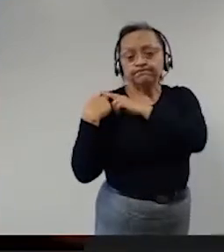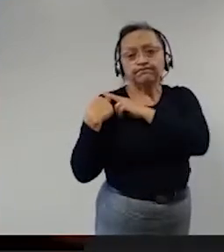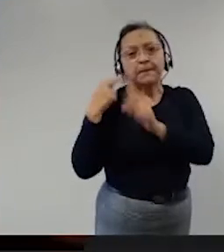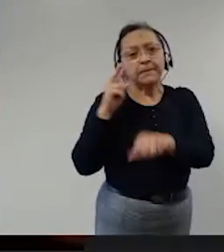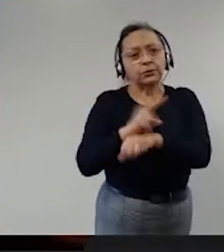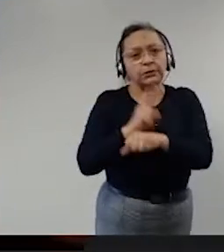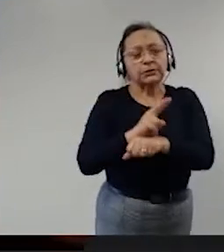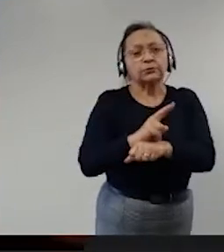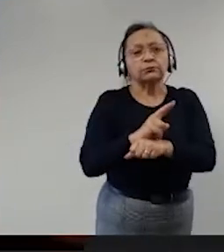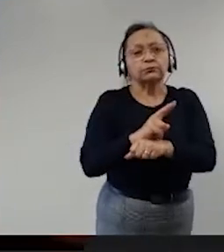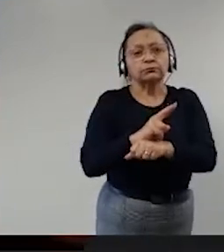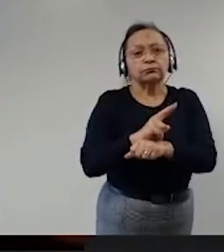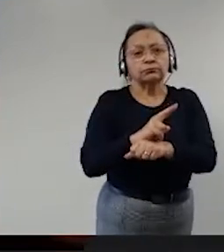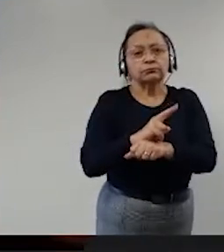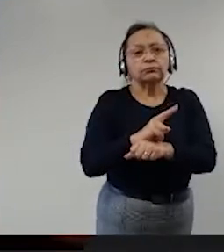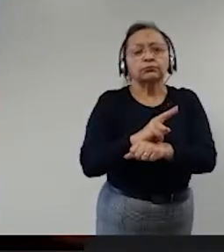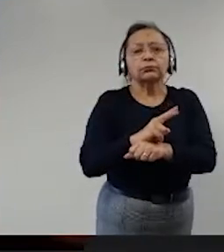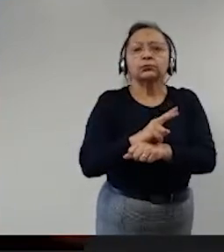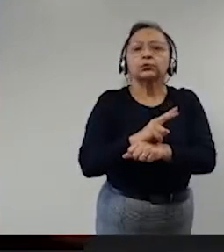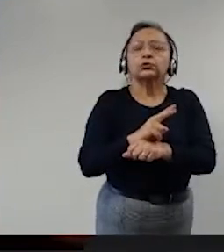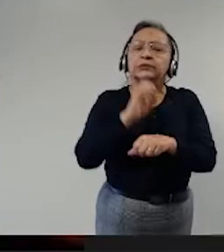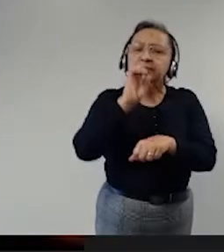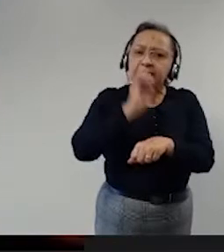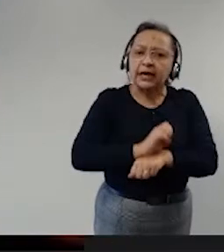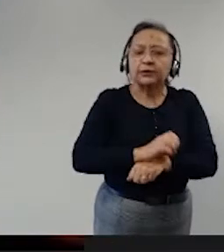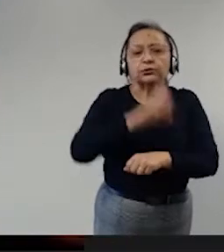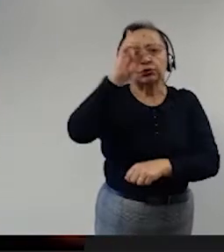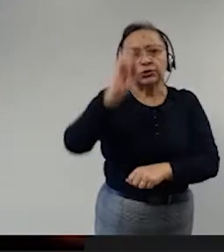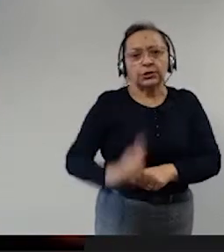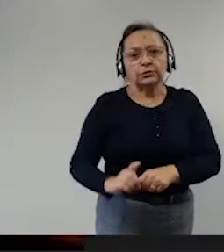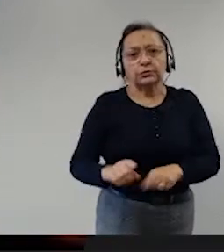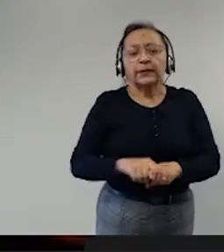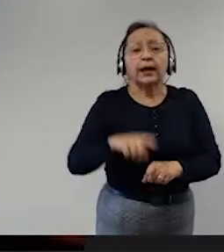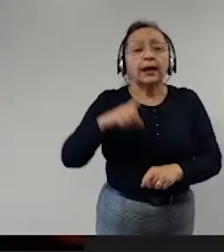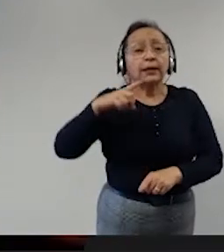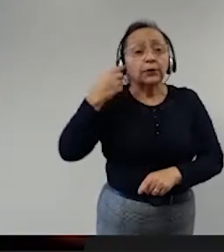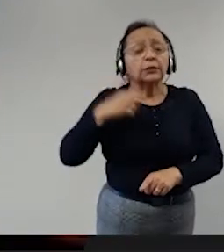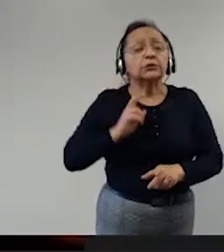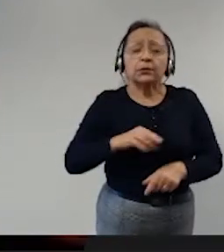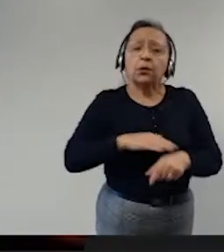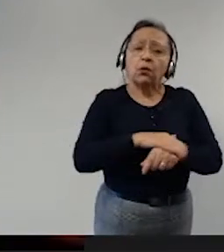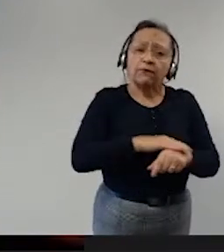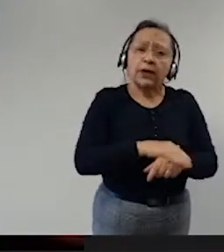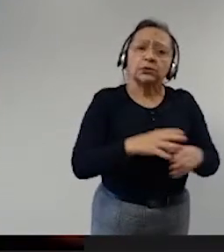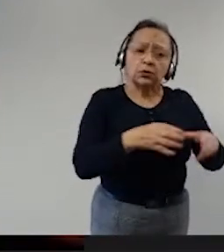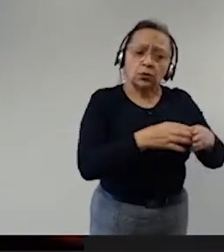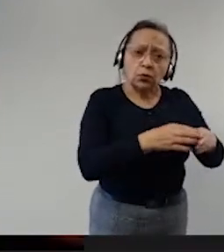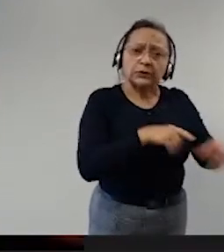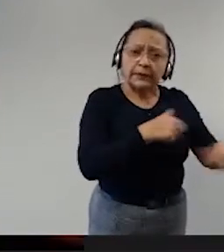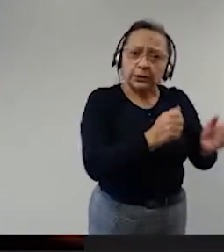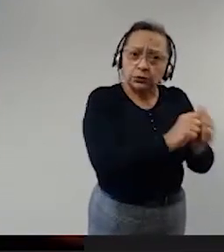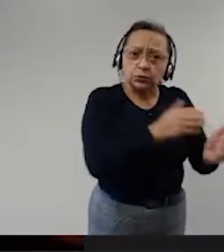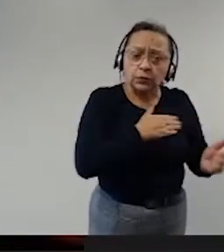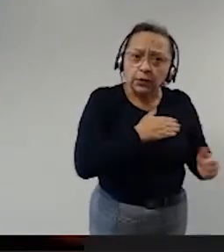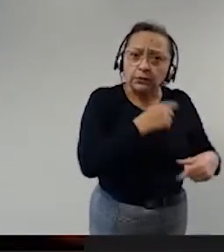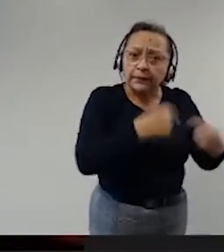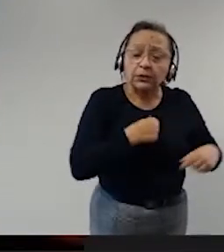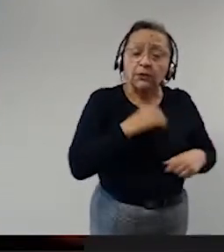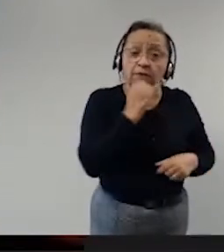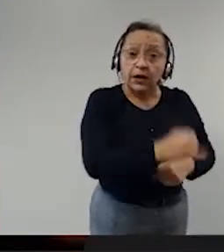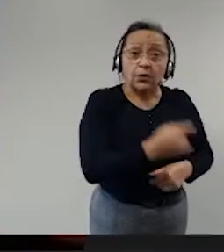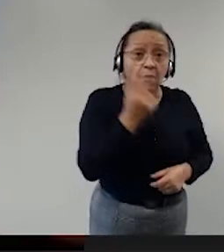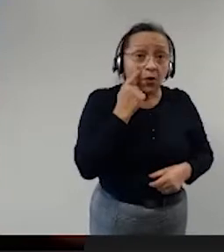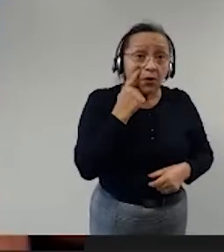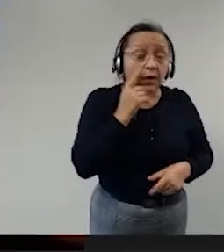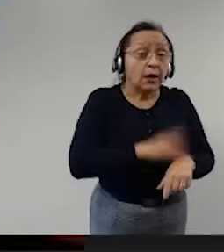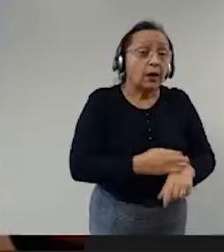Democrático de Direito. Advogado, especialmente, eu digo aqueles que trabalham comigo, que debatem. Eu quando começaram a